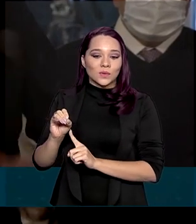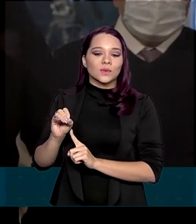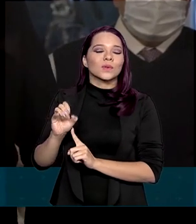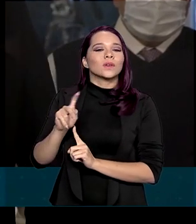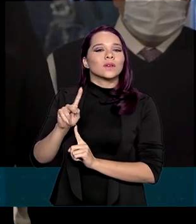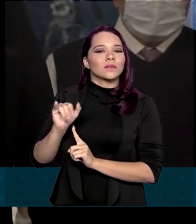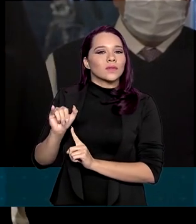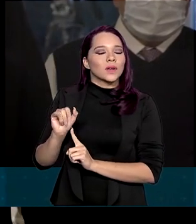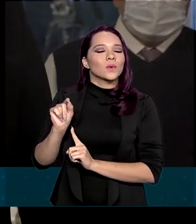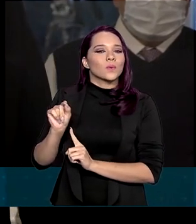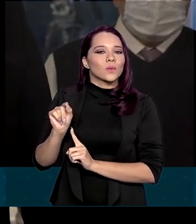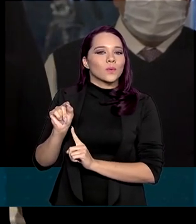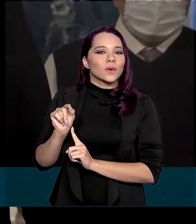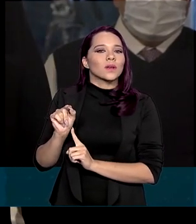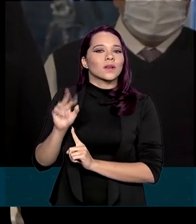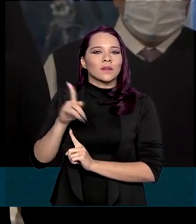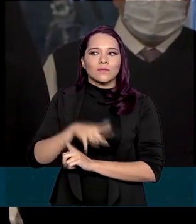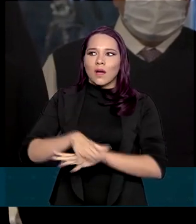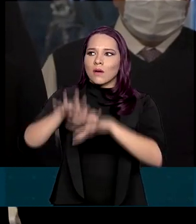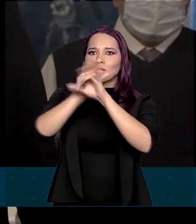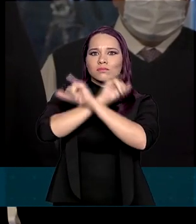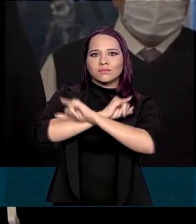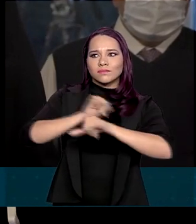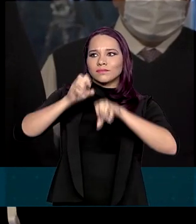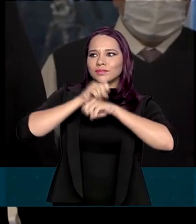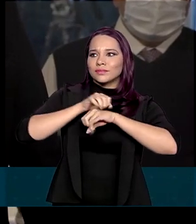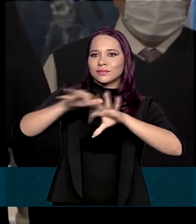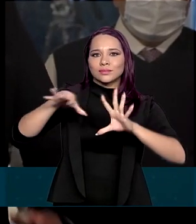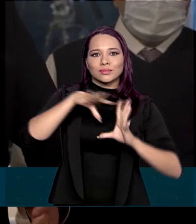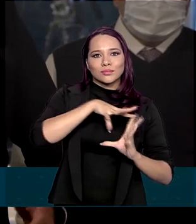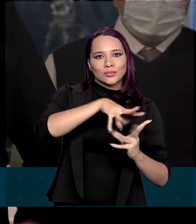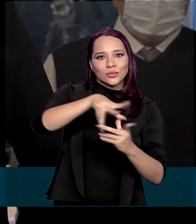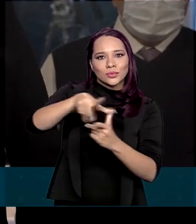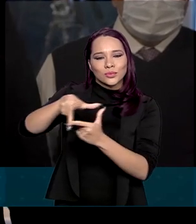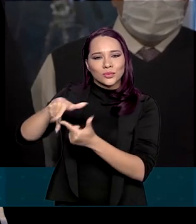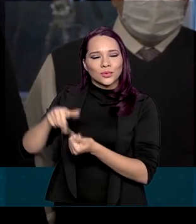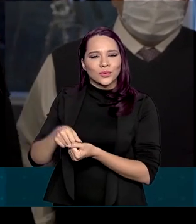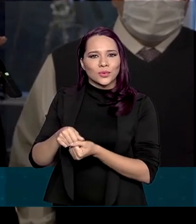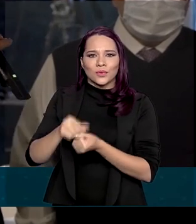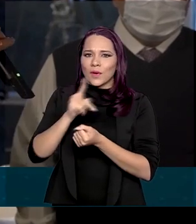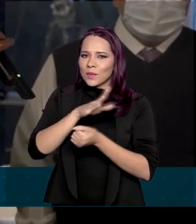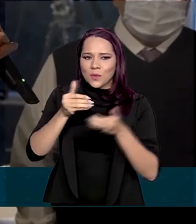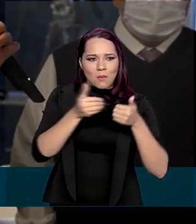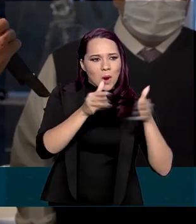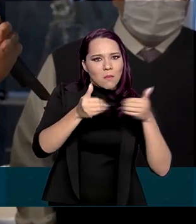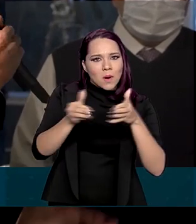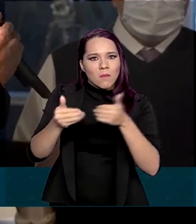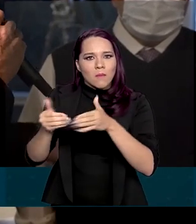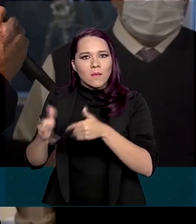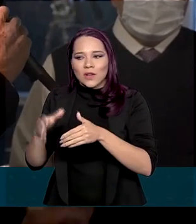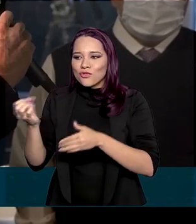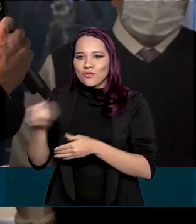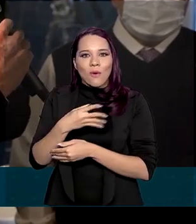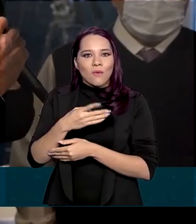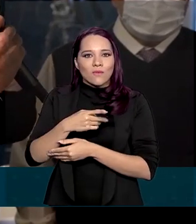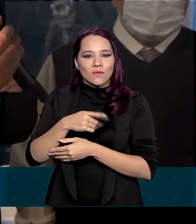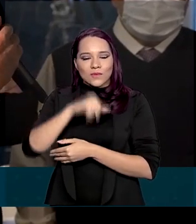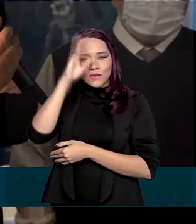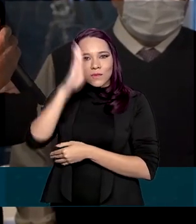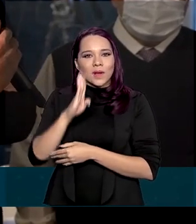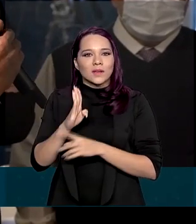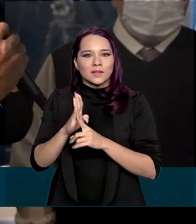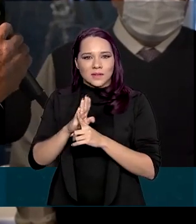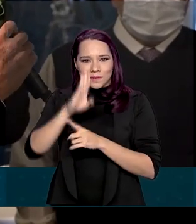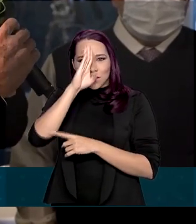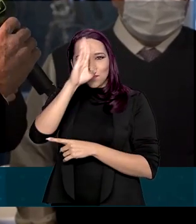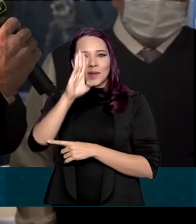fará eco no mundo e novas fronteiras se abrirão em nosso país, em especial, como diz a Tereza Cristina, no